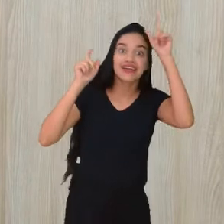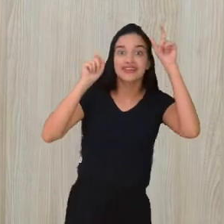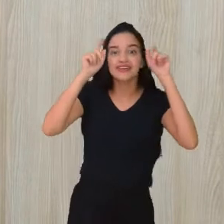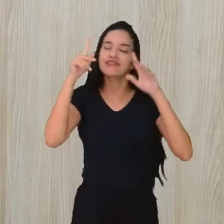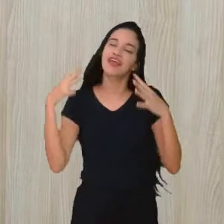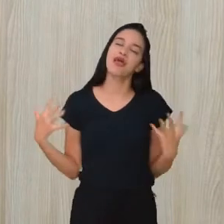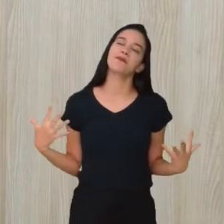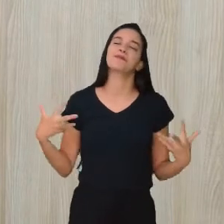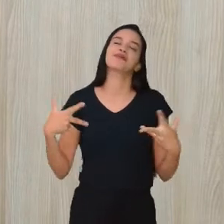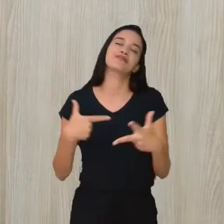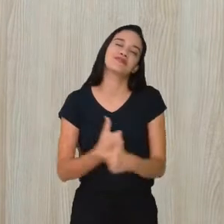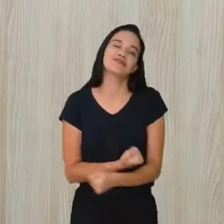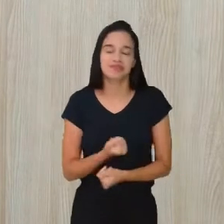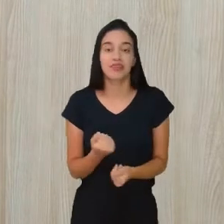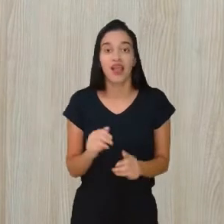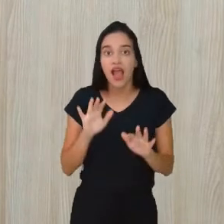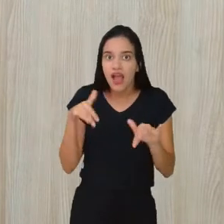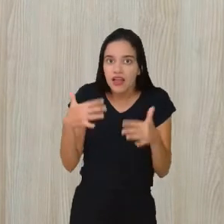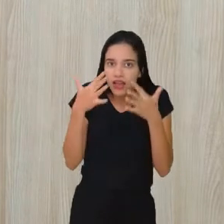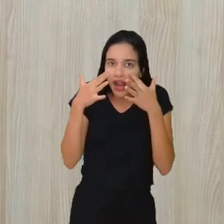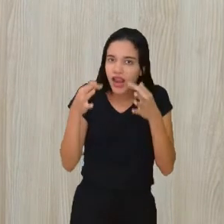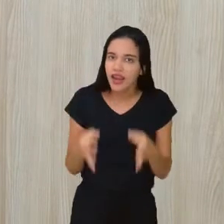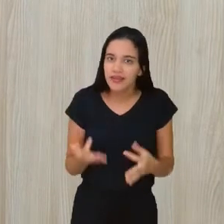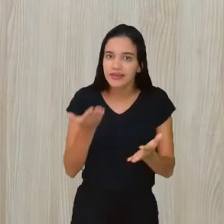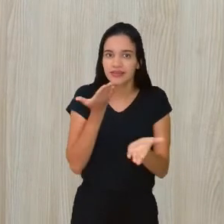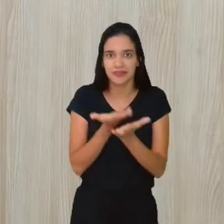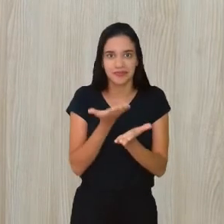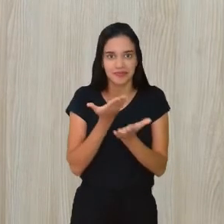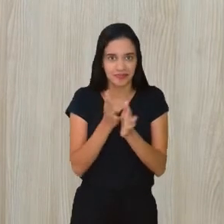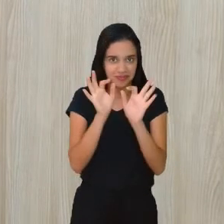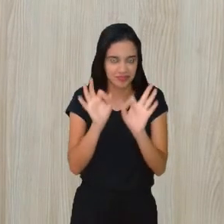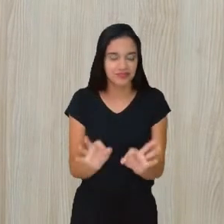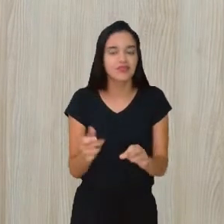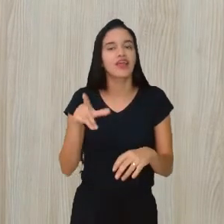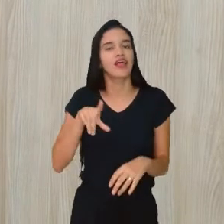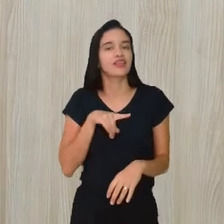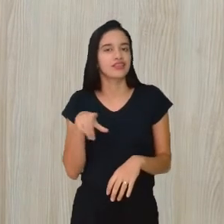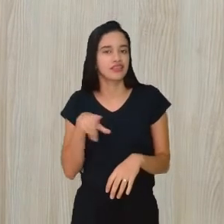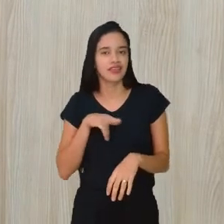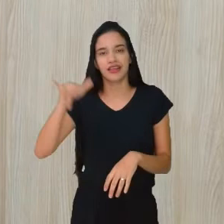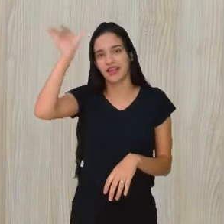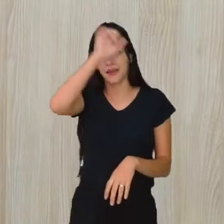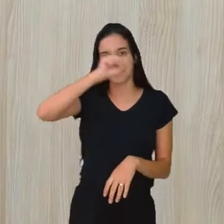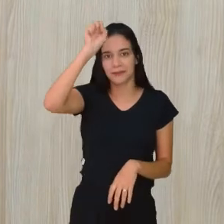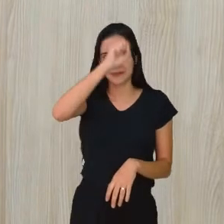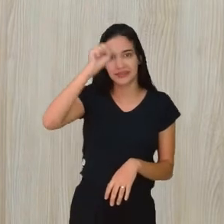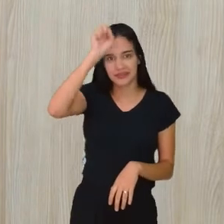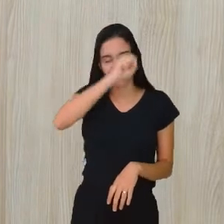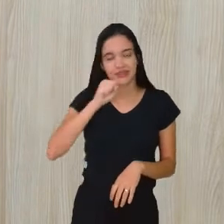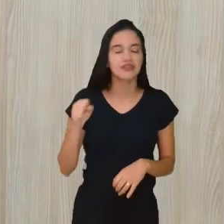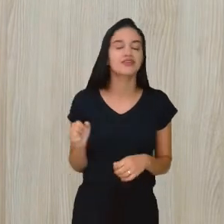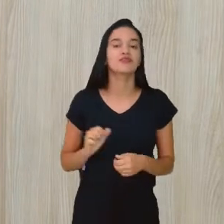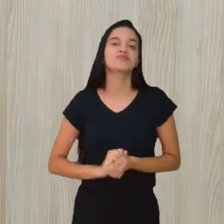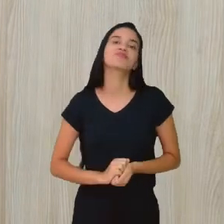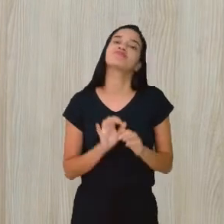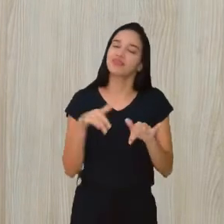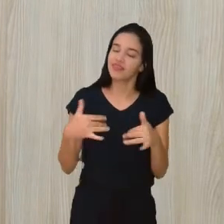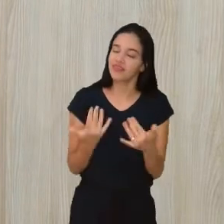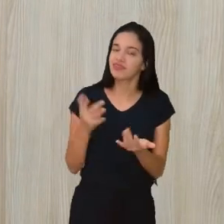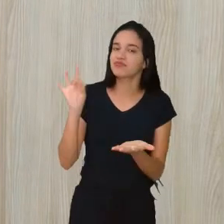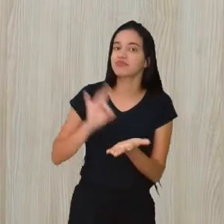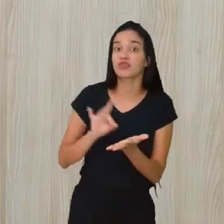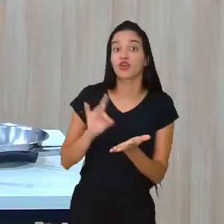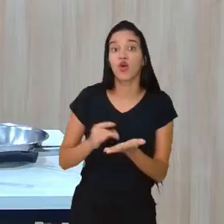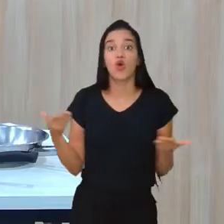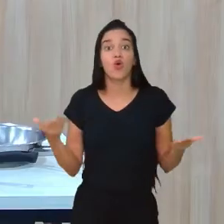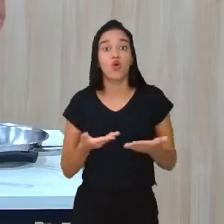Isso é maravilhoso, pessoal. Então, fica ligadinho nessa aula, não é, porque tem muito aprendizado para a gente. Pois é, Adriana. E